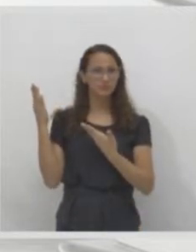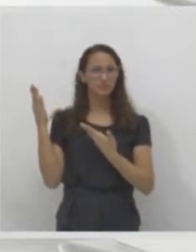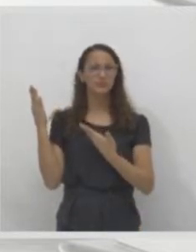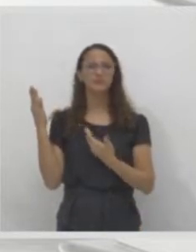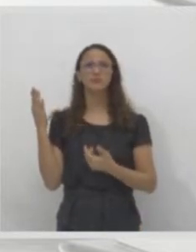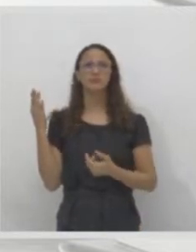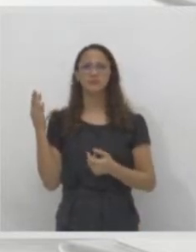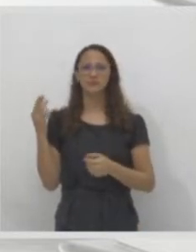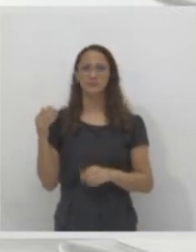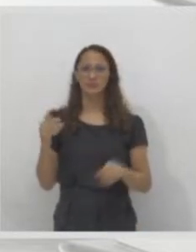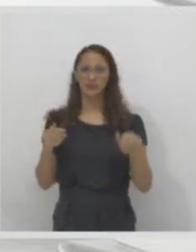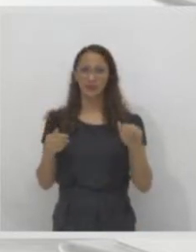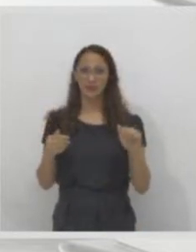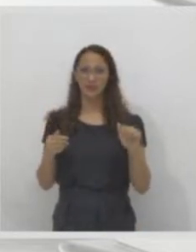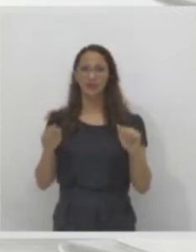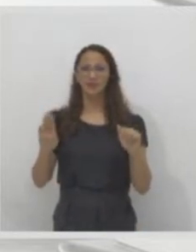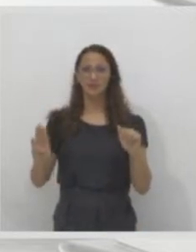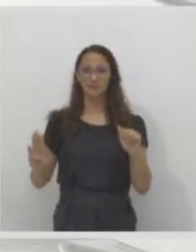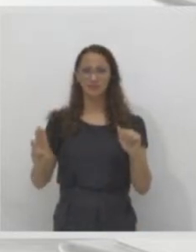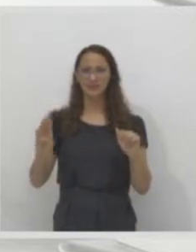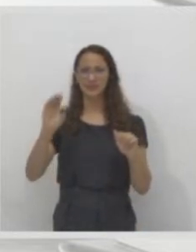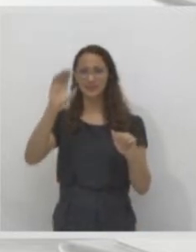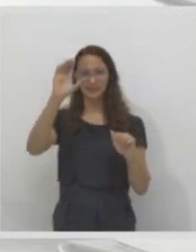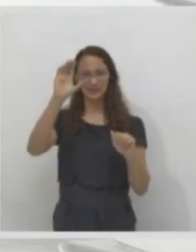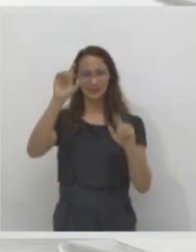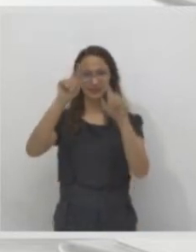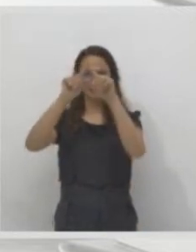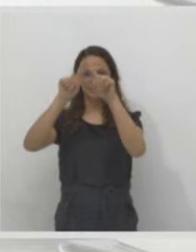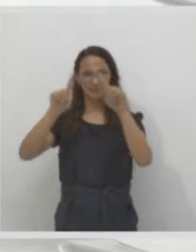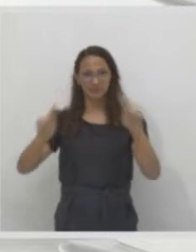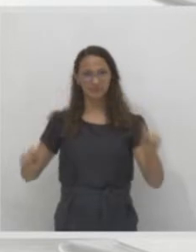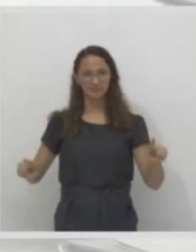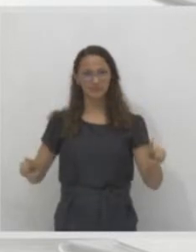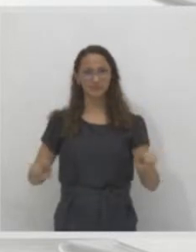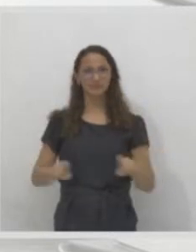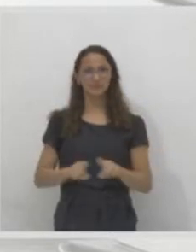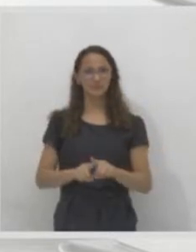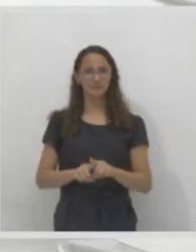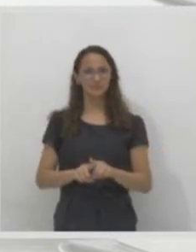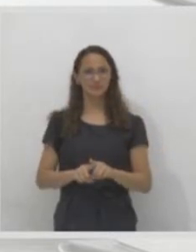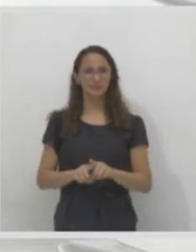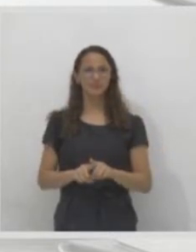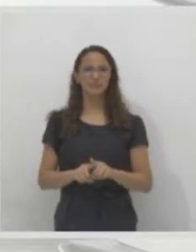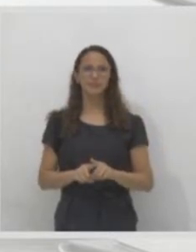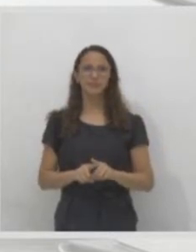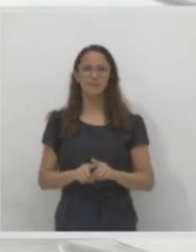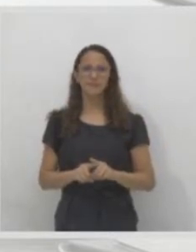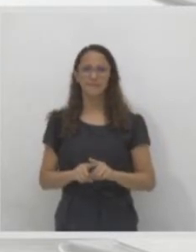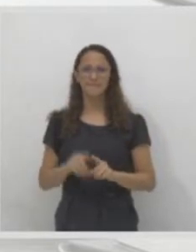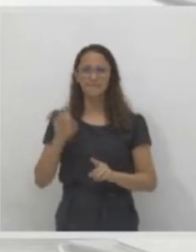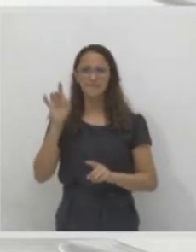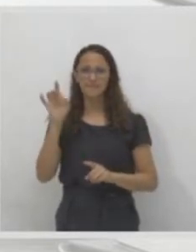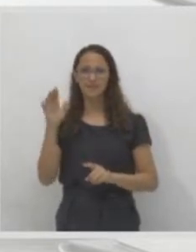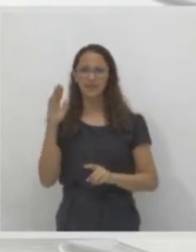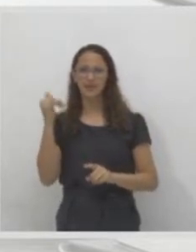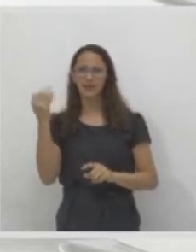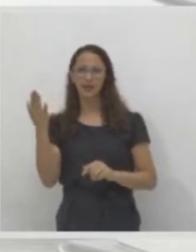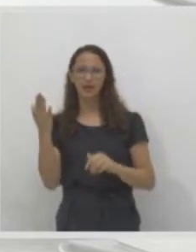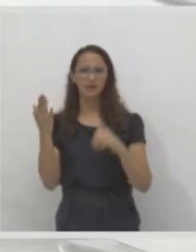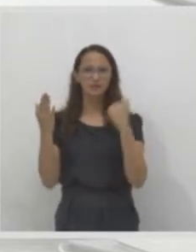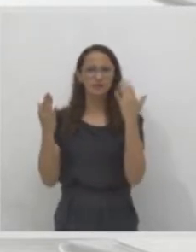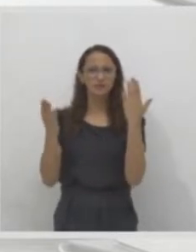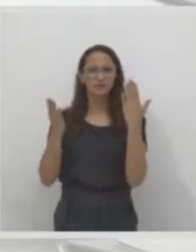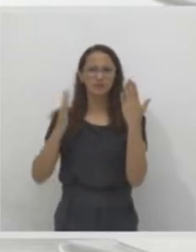triângulo ABC, em que, para indicar os segmentos de cada lado desse